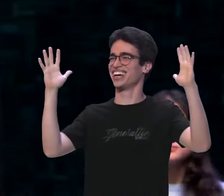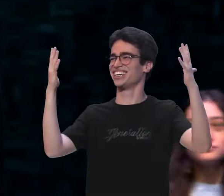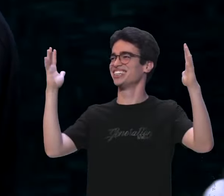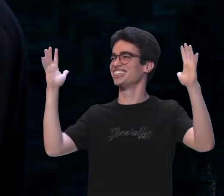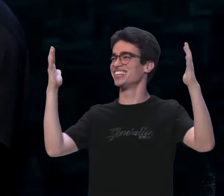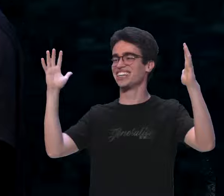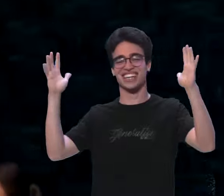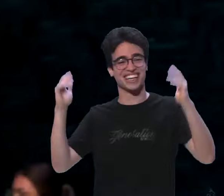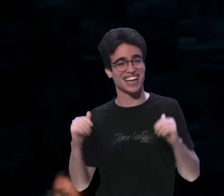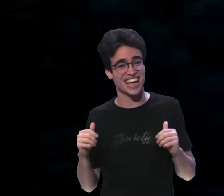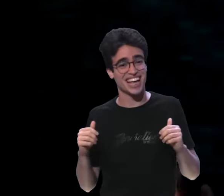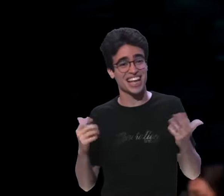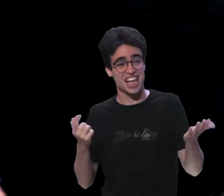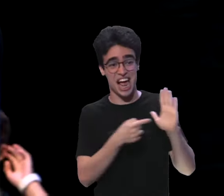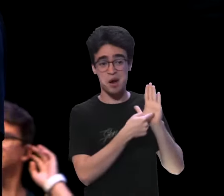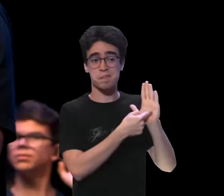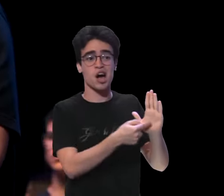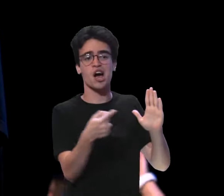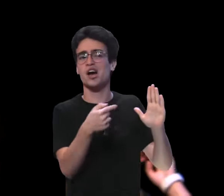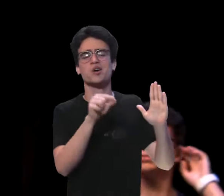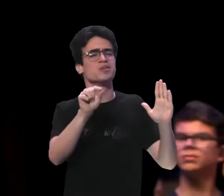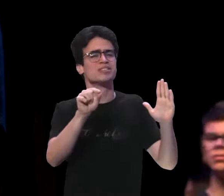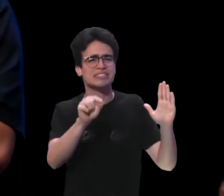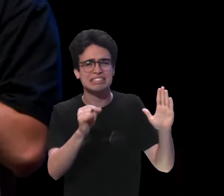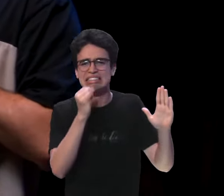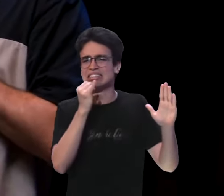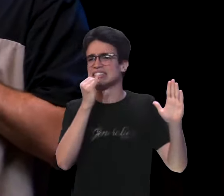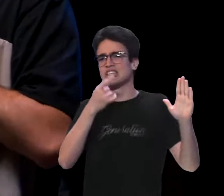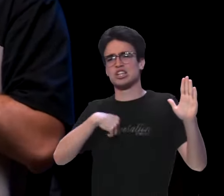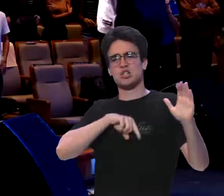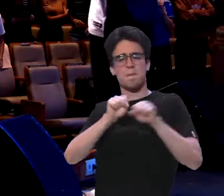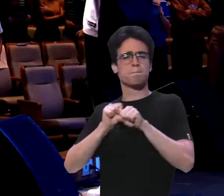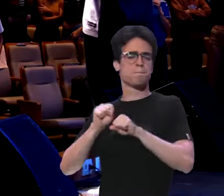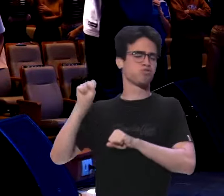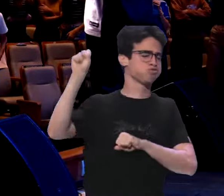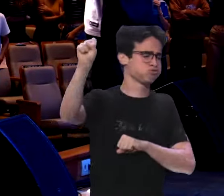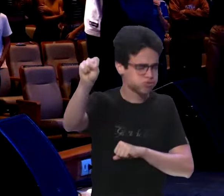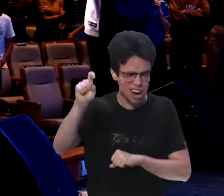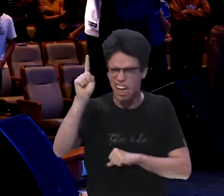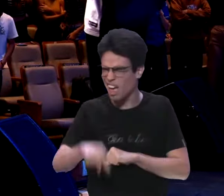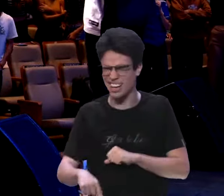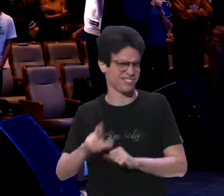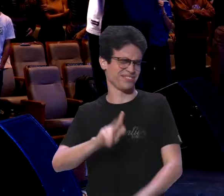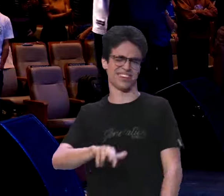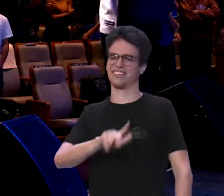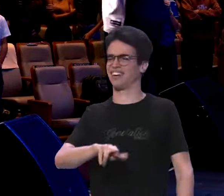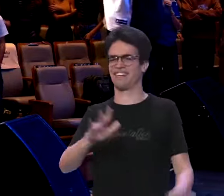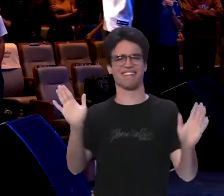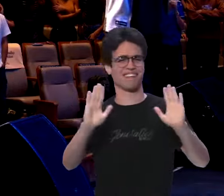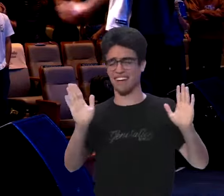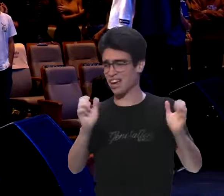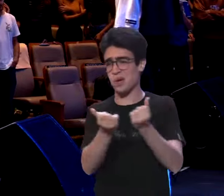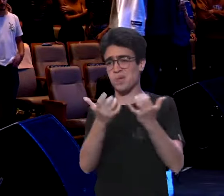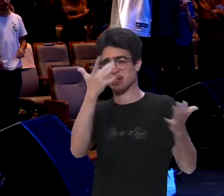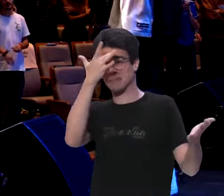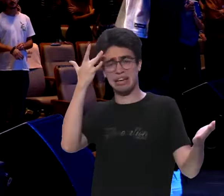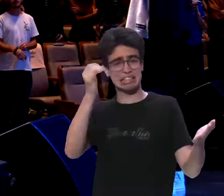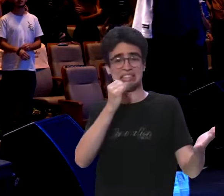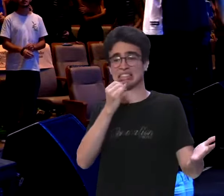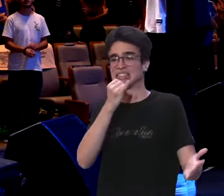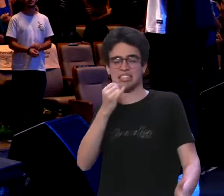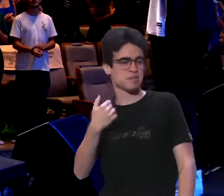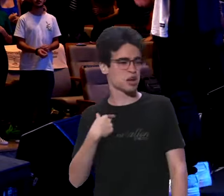Esse texto fala, não de que nós somos super poderosos na presença de Deus, não é isso. Tem muita gente que coloca isso no batente